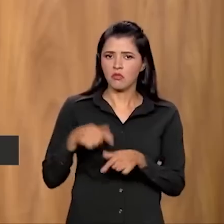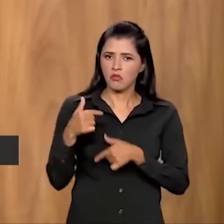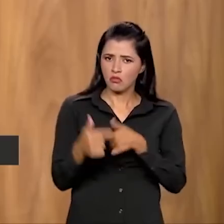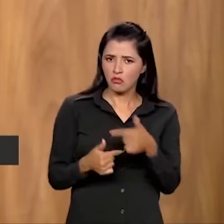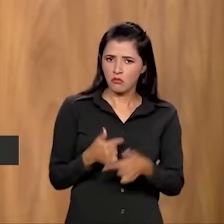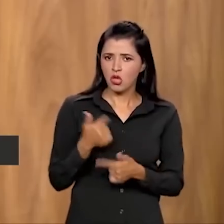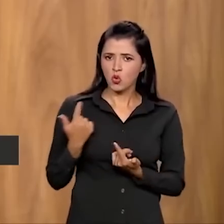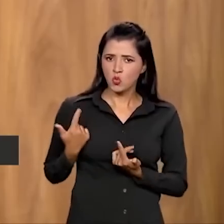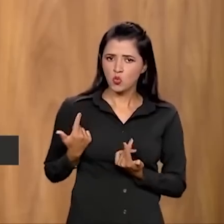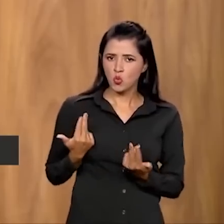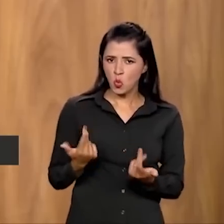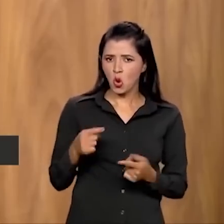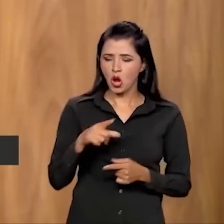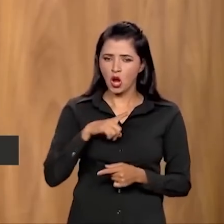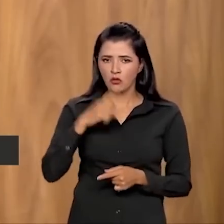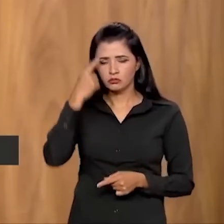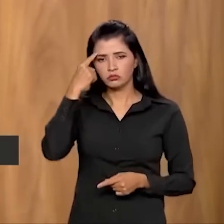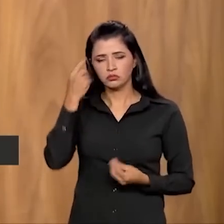essa fórmula